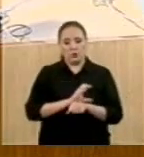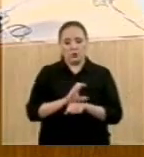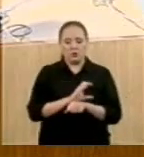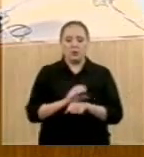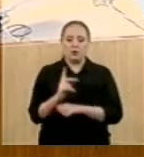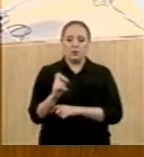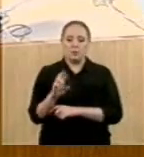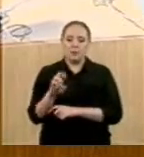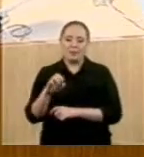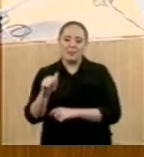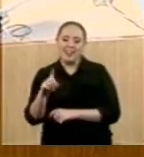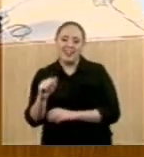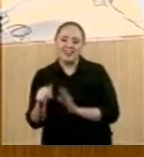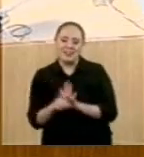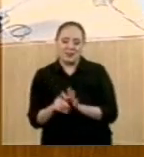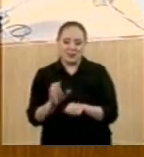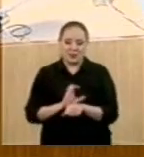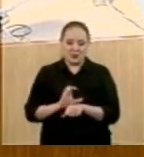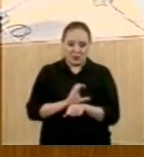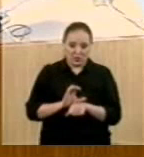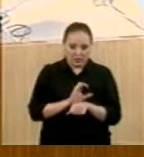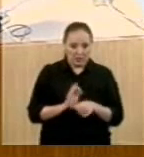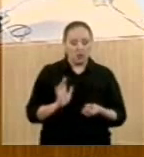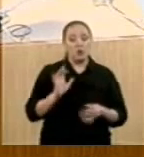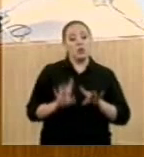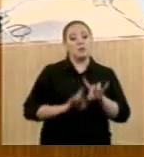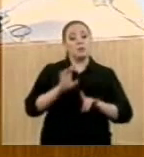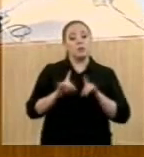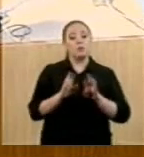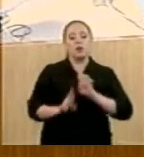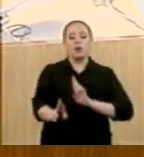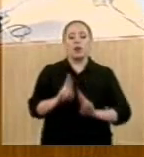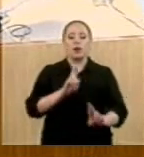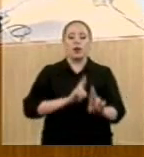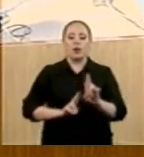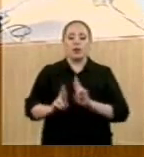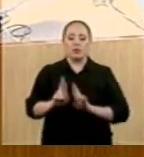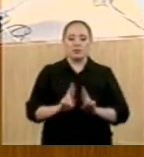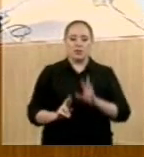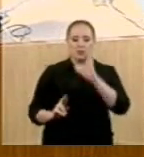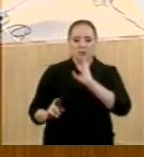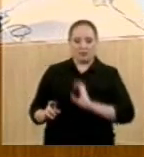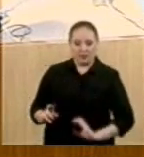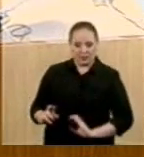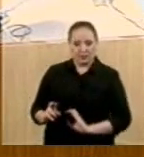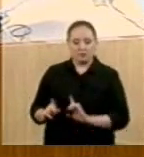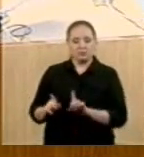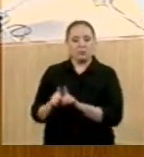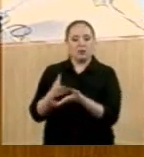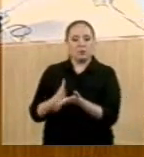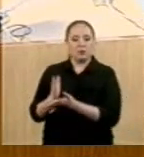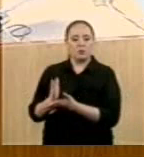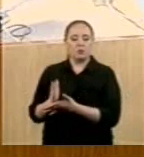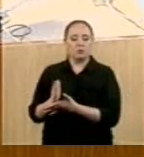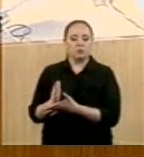permeada pelos ditames da Constituição, especialmente nas relações entre cidadãos reguladas pelo